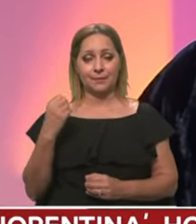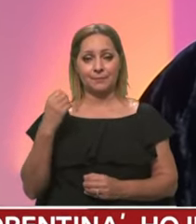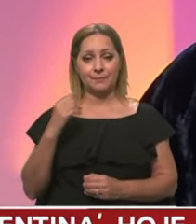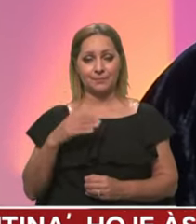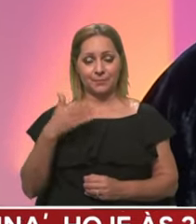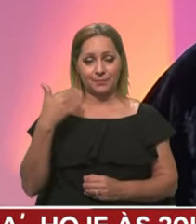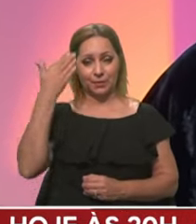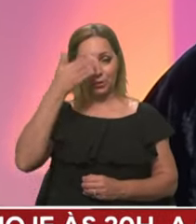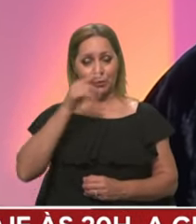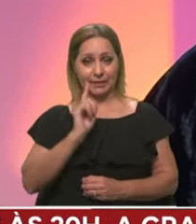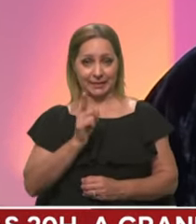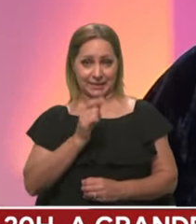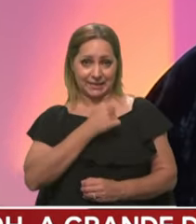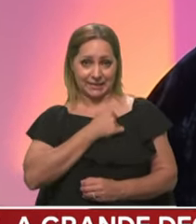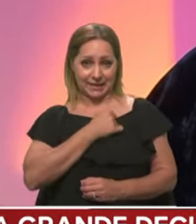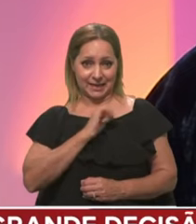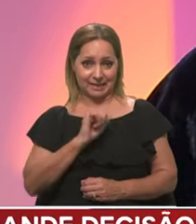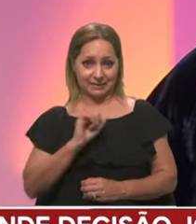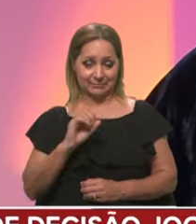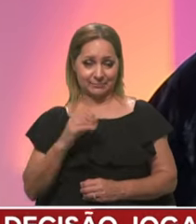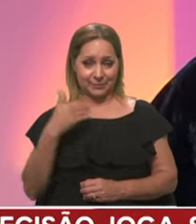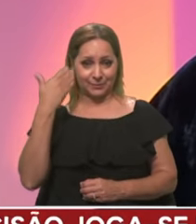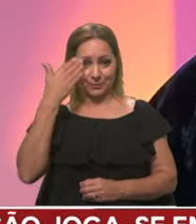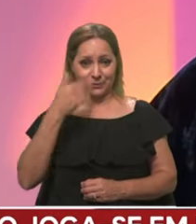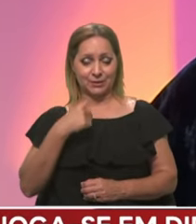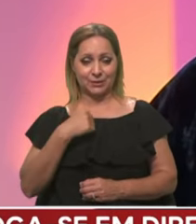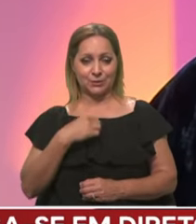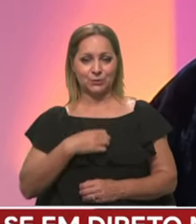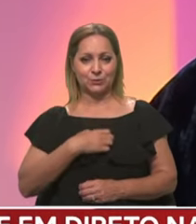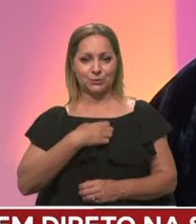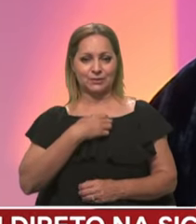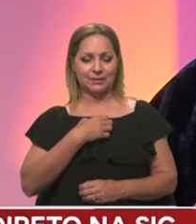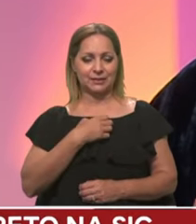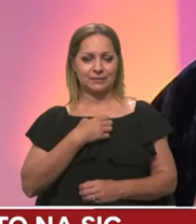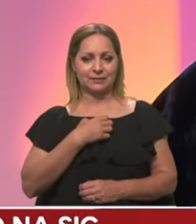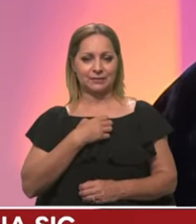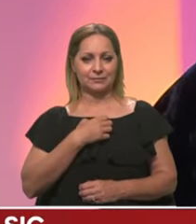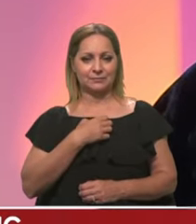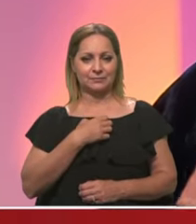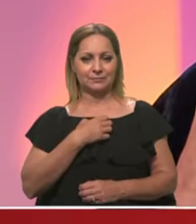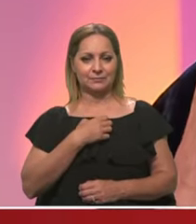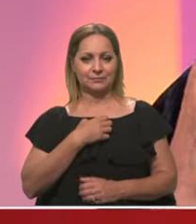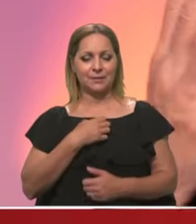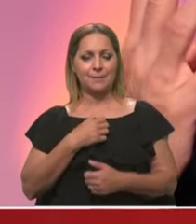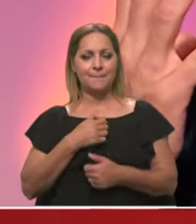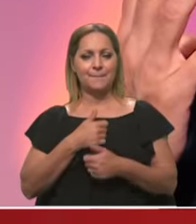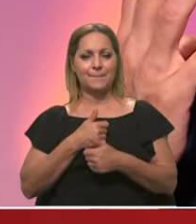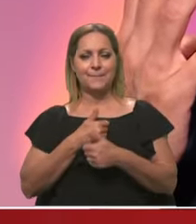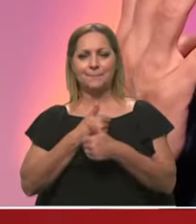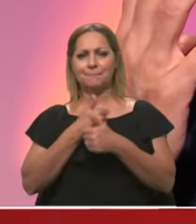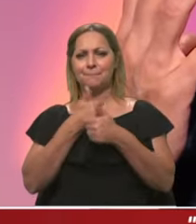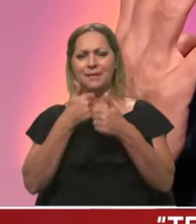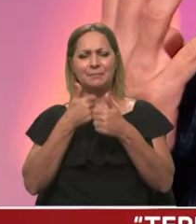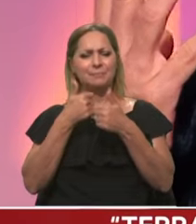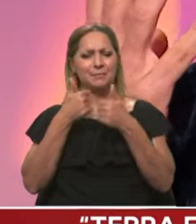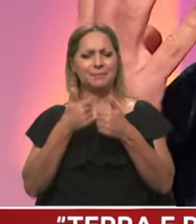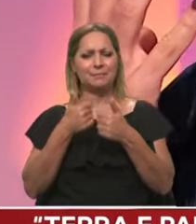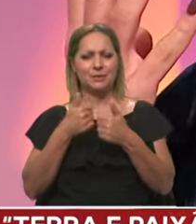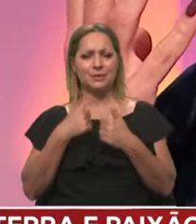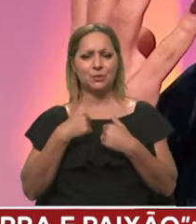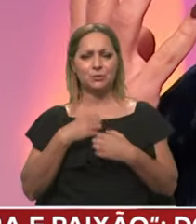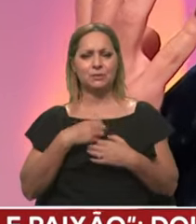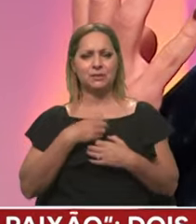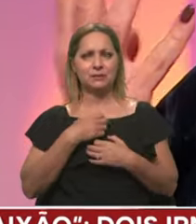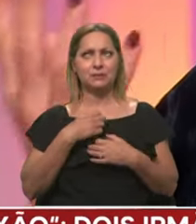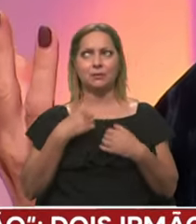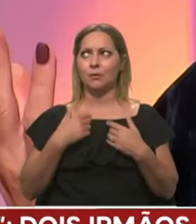nesta casa ah eu senti-me tão bem mas tão bem que eu pensei sim como